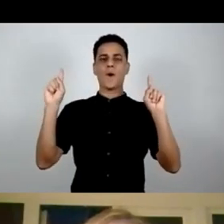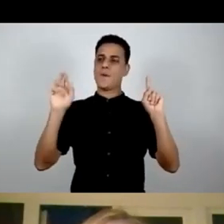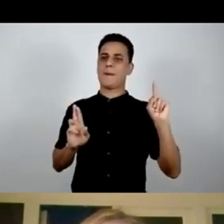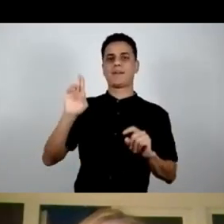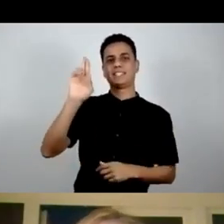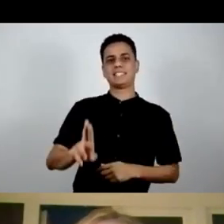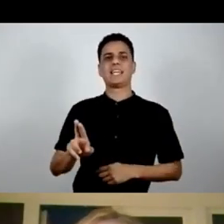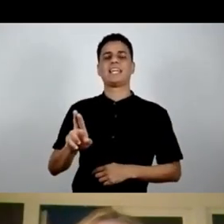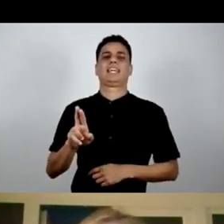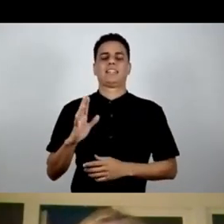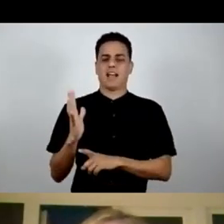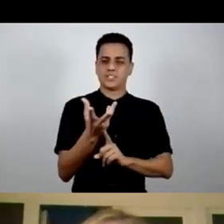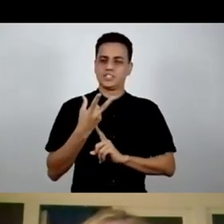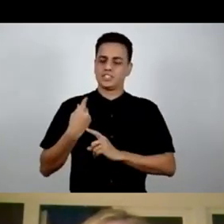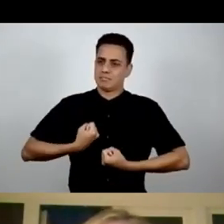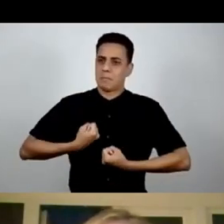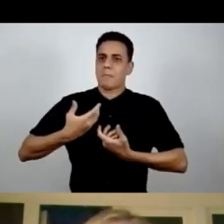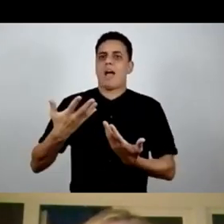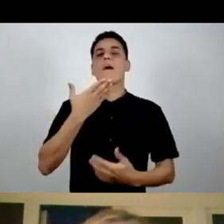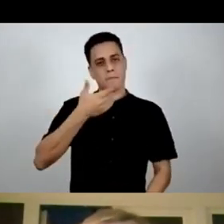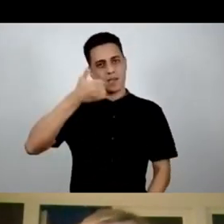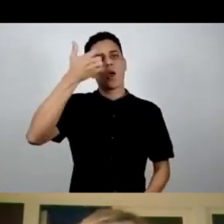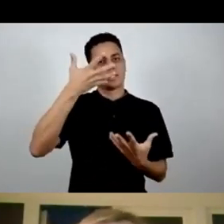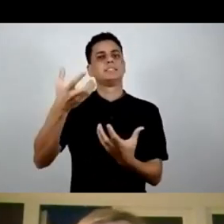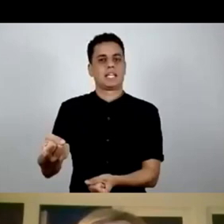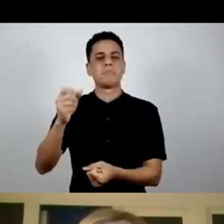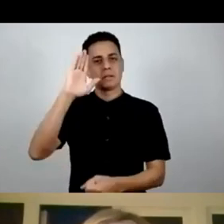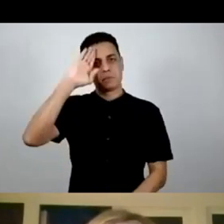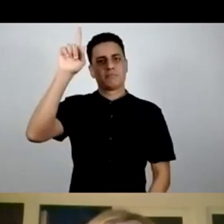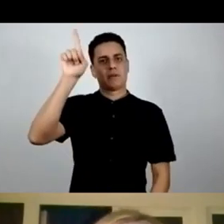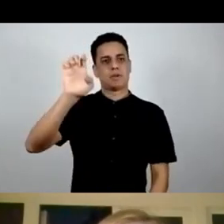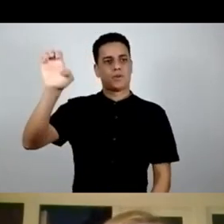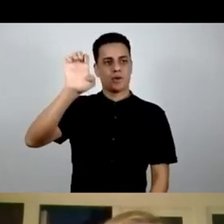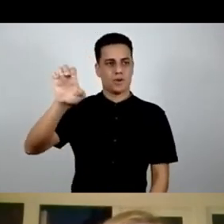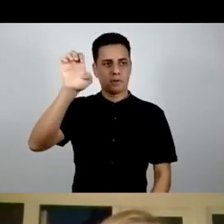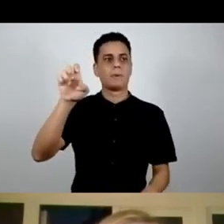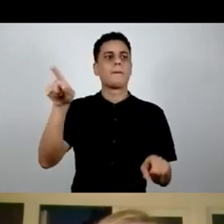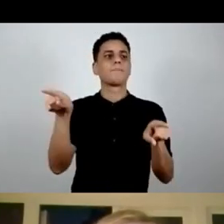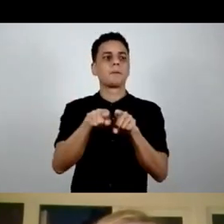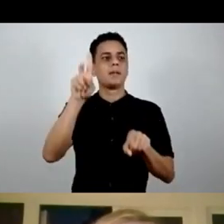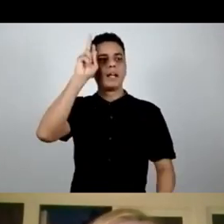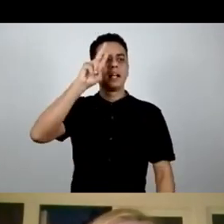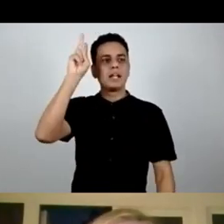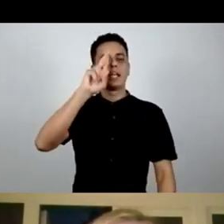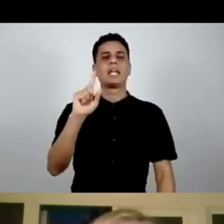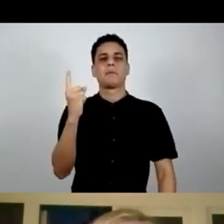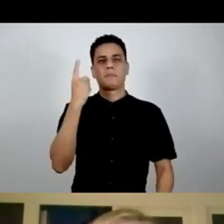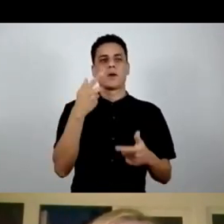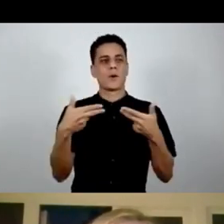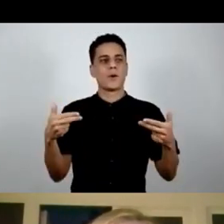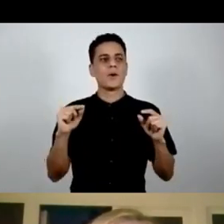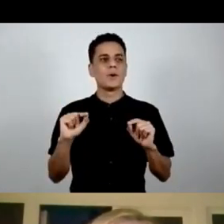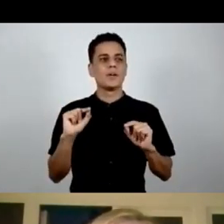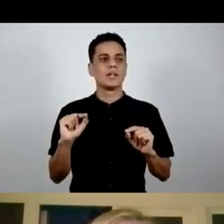um artista, são muito bem recebidas, principalmente na Europa. Eu lembro também outra coisa, que é o nosso experto